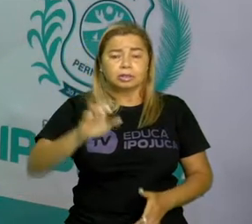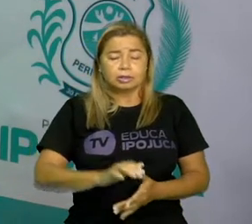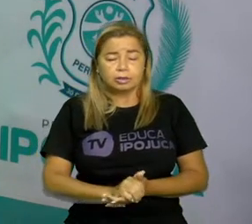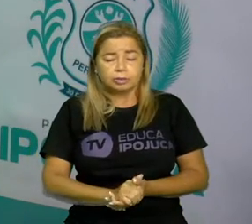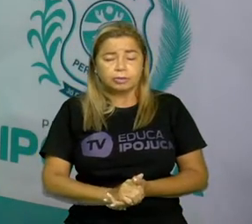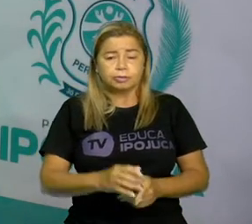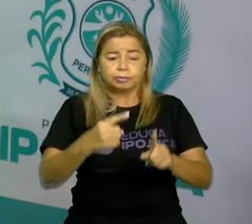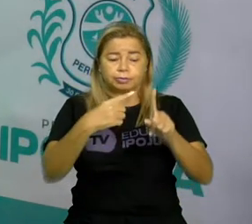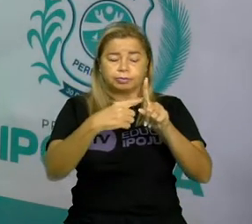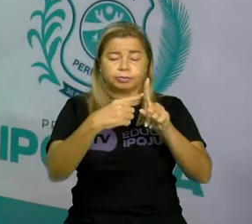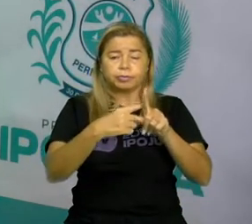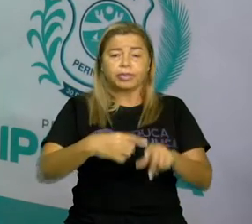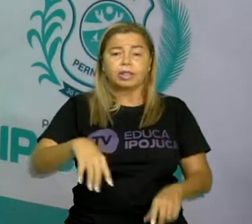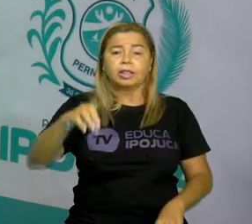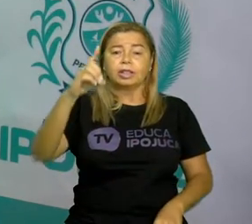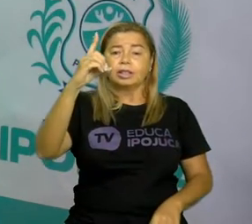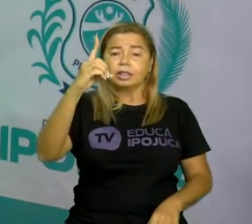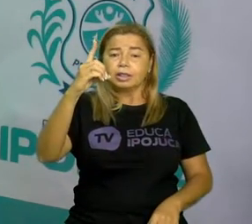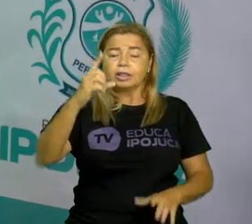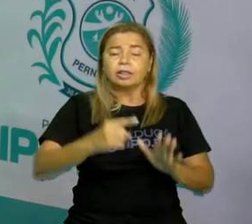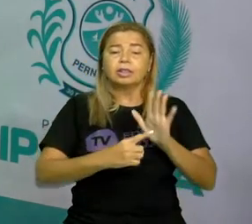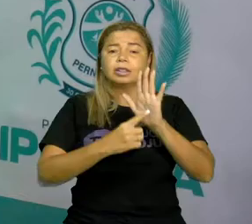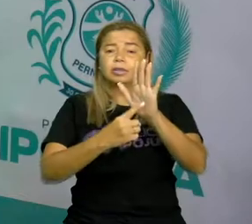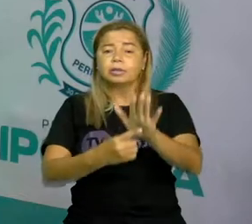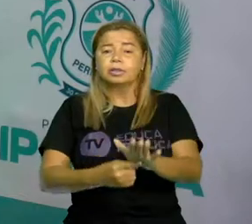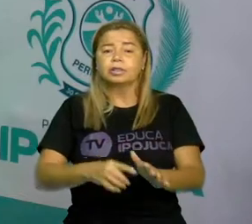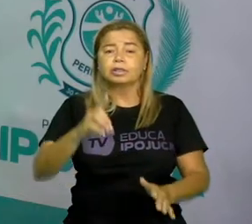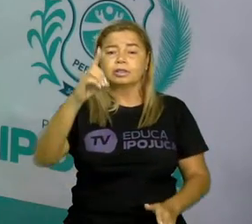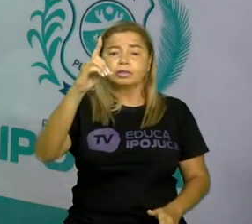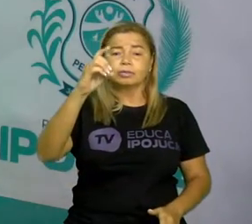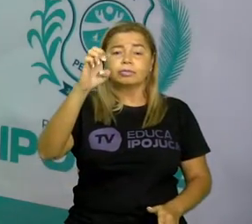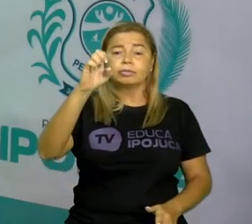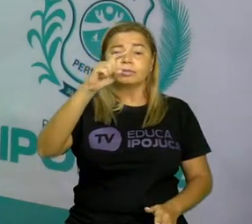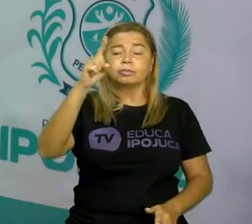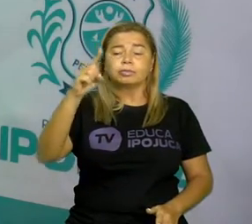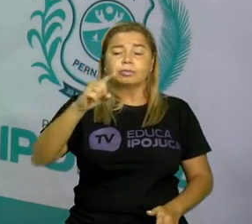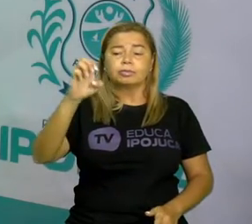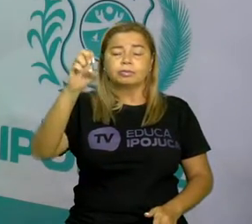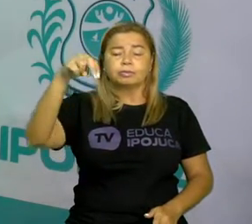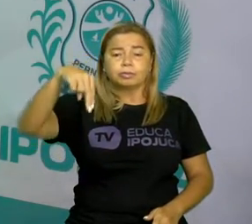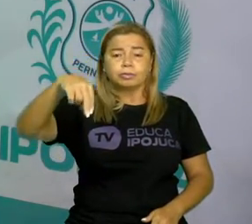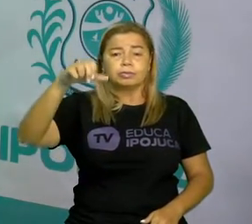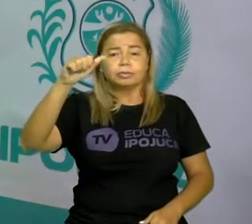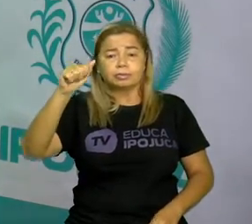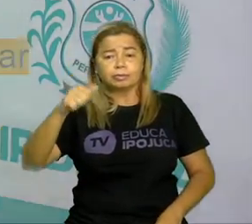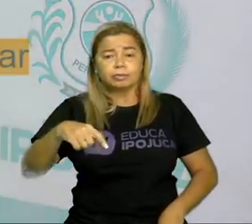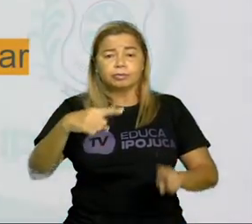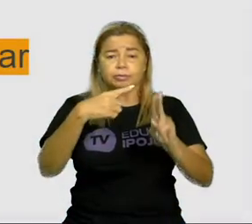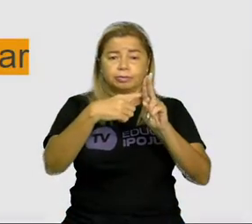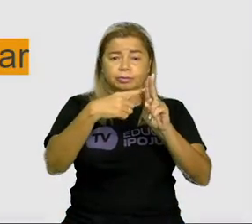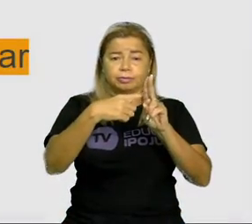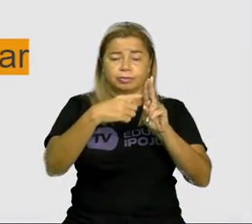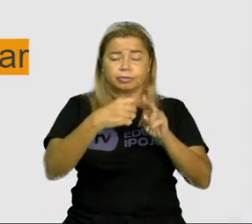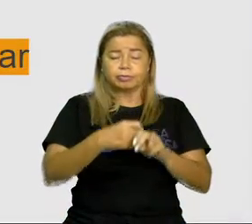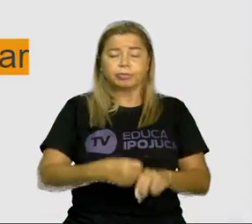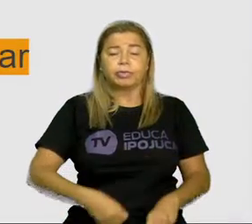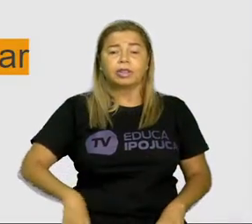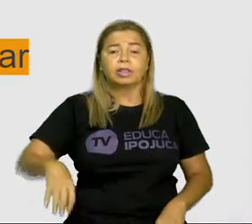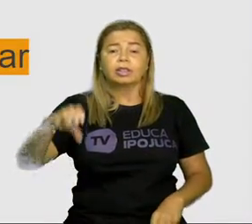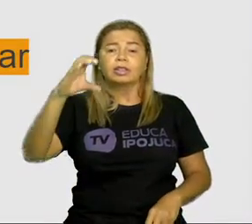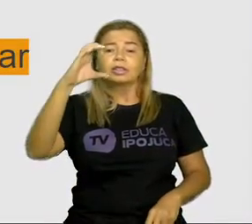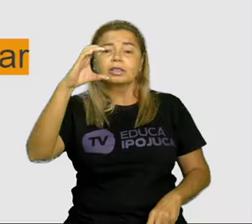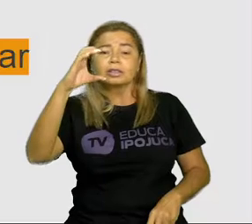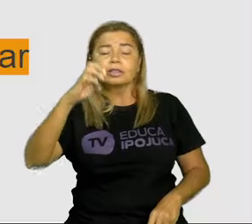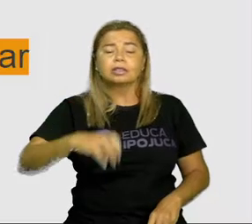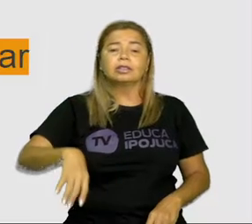dezenas. A letrinha C, centenas. E o M é unidade